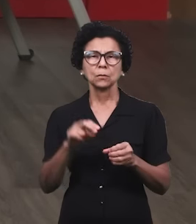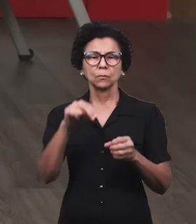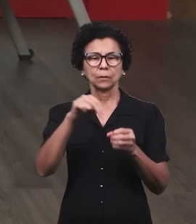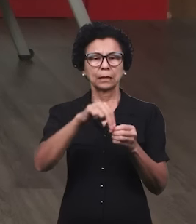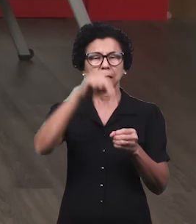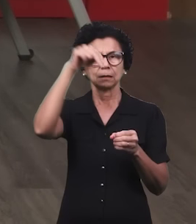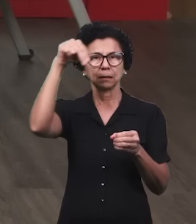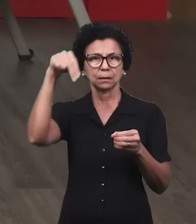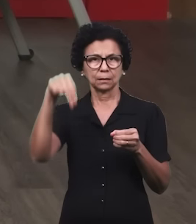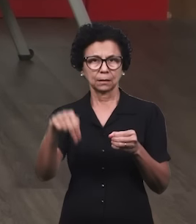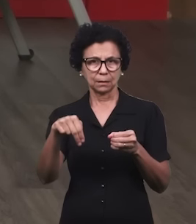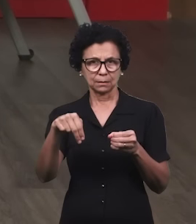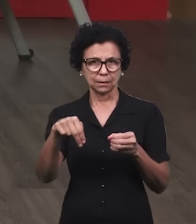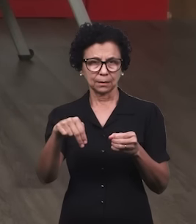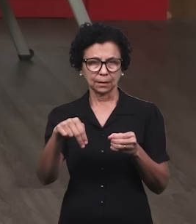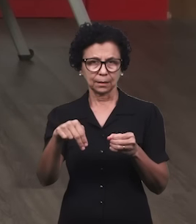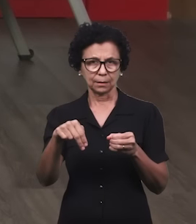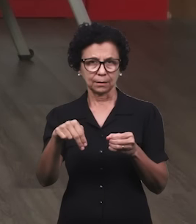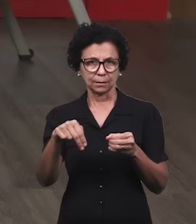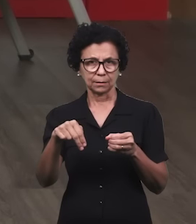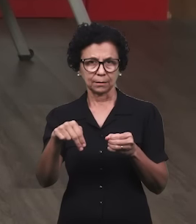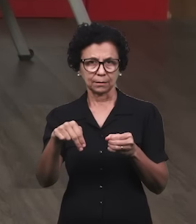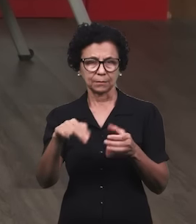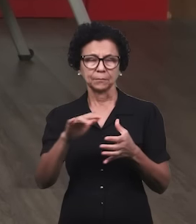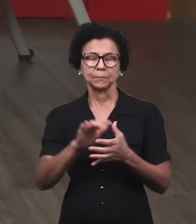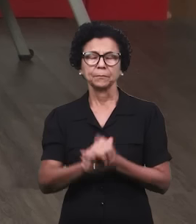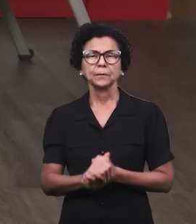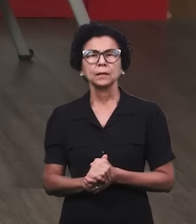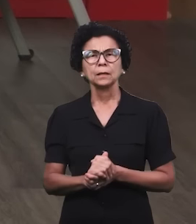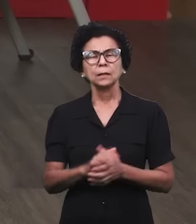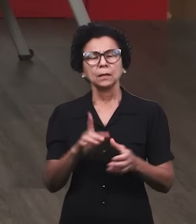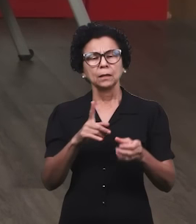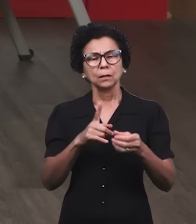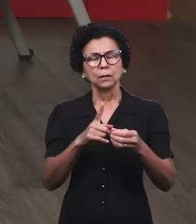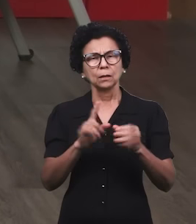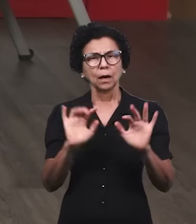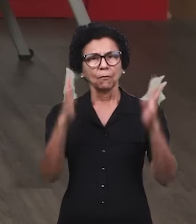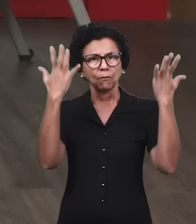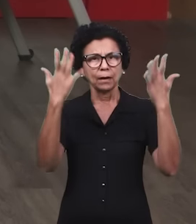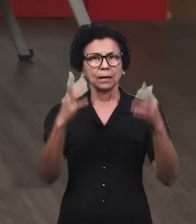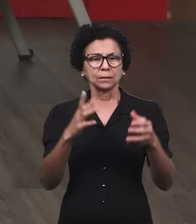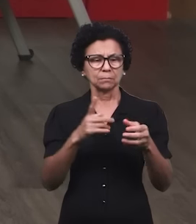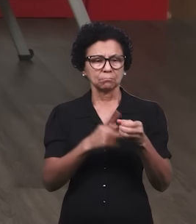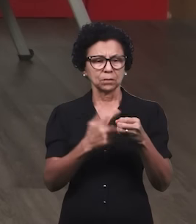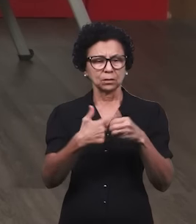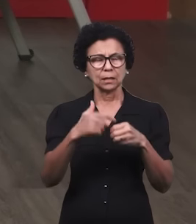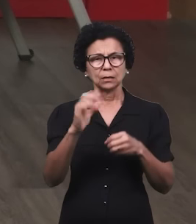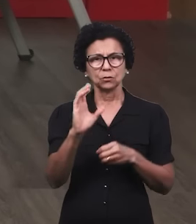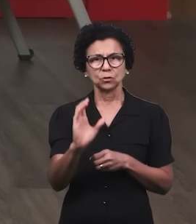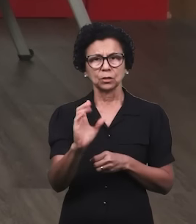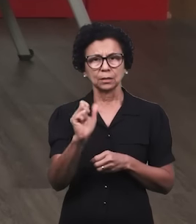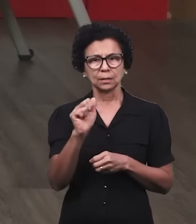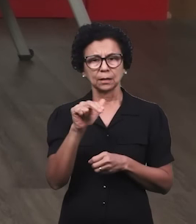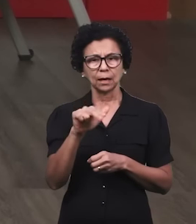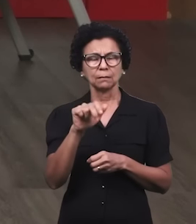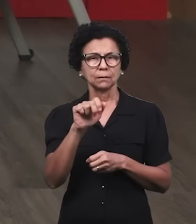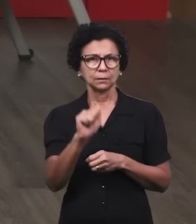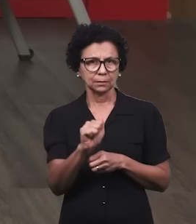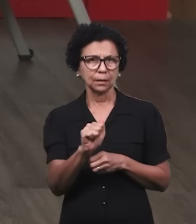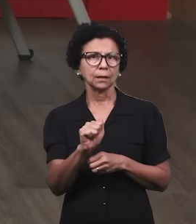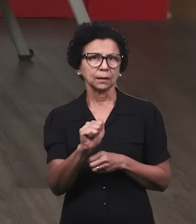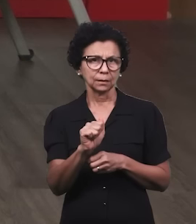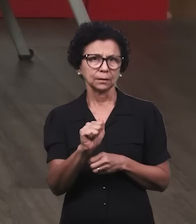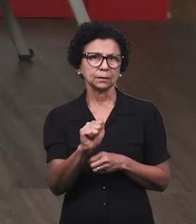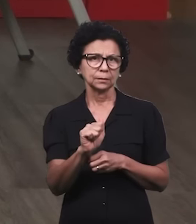Portanto, as bodas foram em Caná, uma cidade, não é, um pouco mais... Nós falamos cidade, é